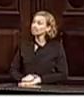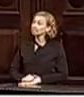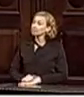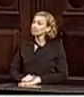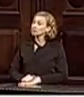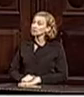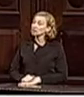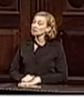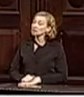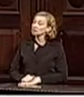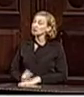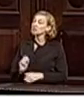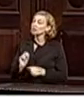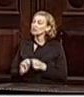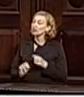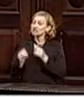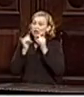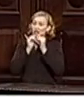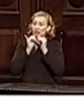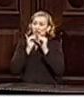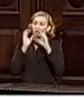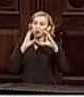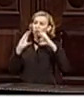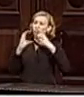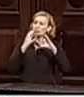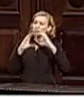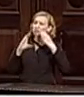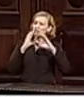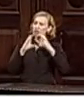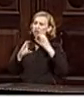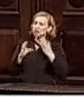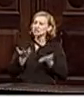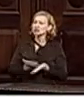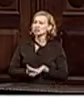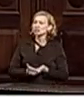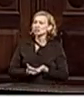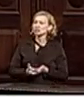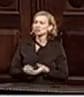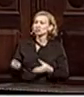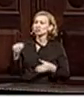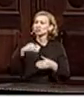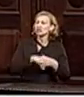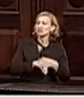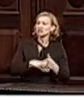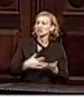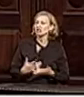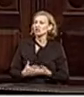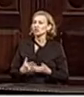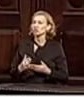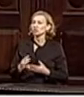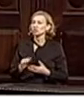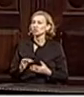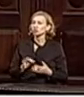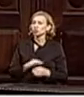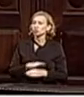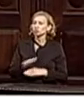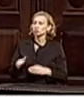e faça a comunicação com a ata da sessão, com a votação, com todos os